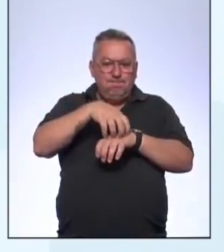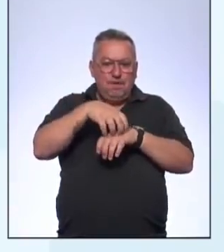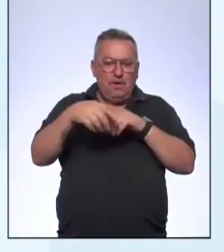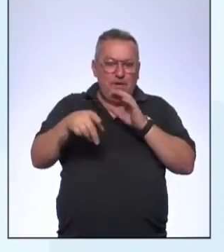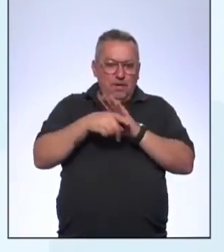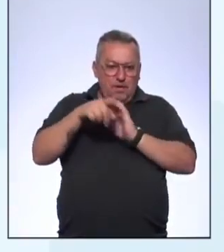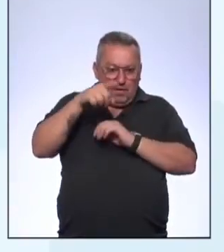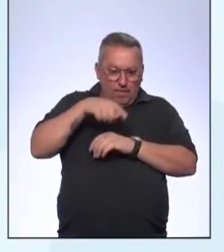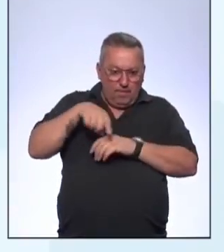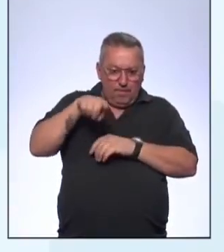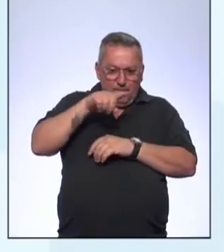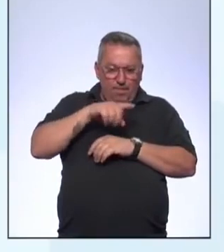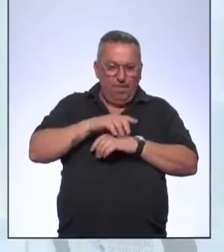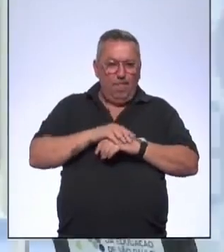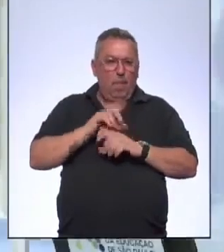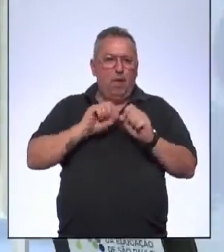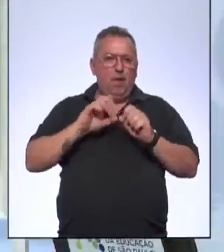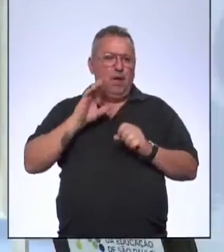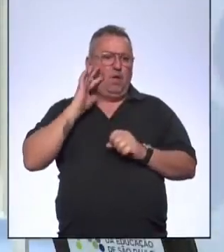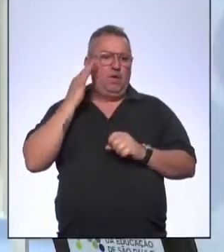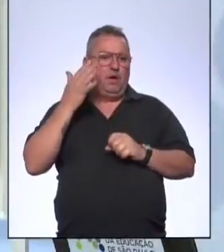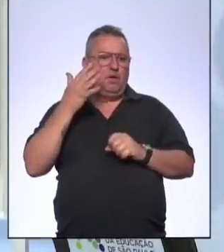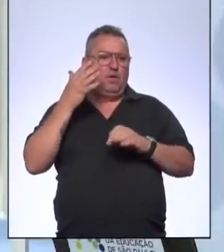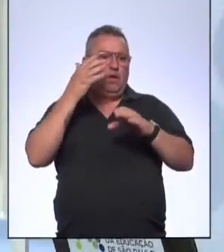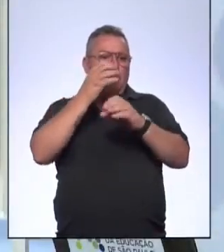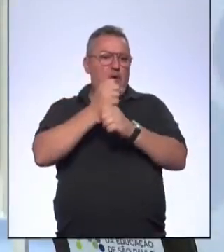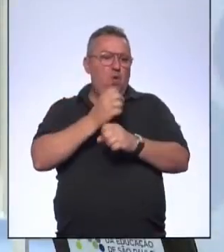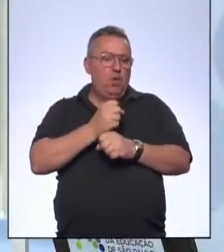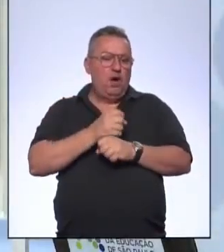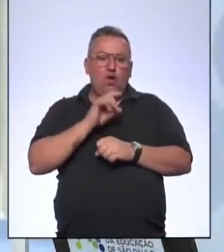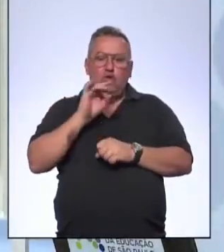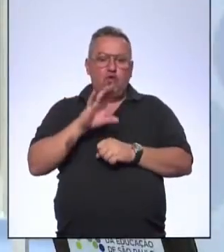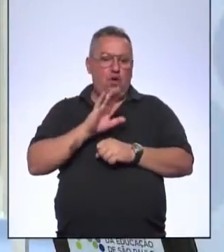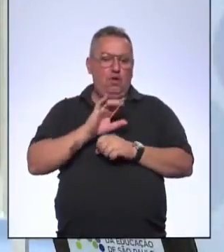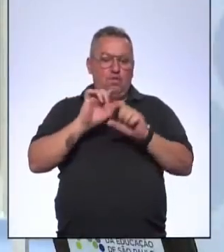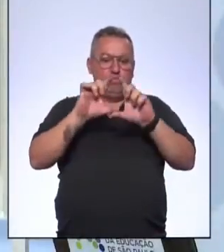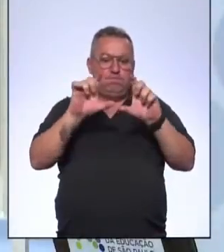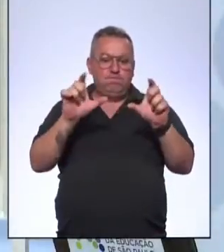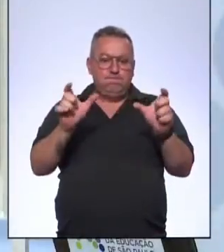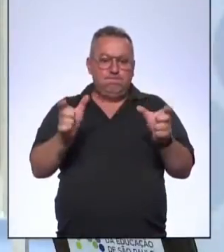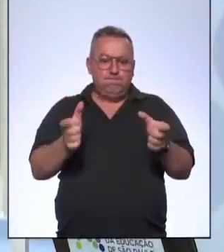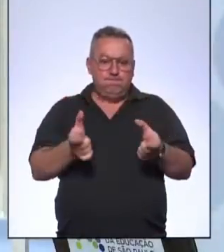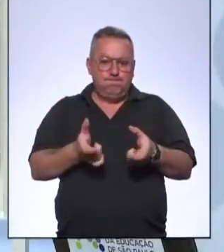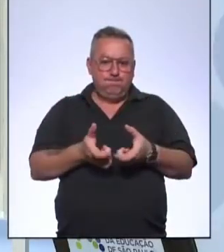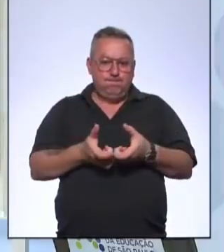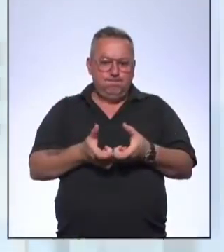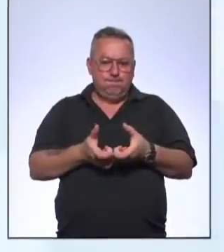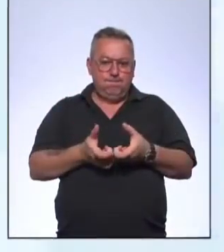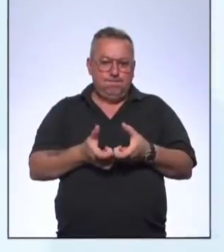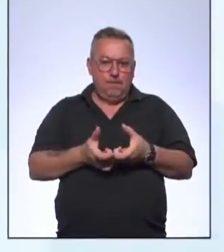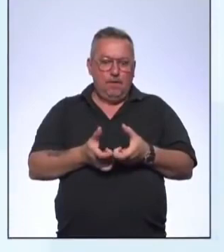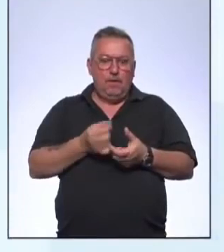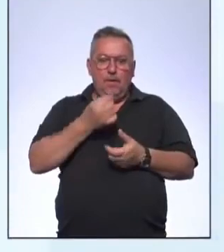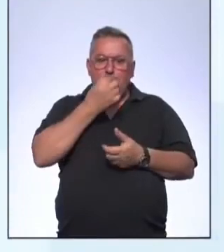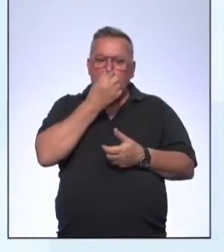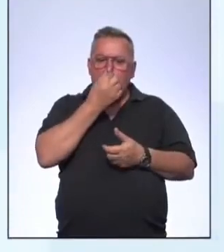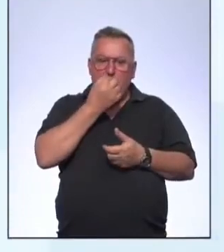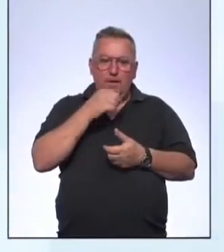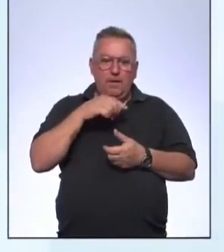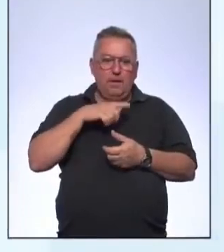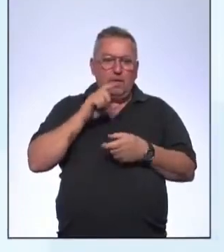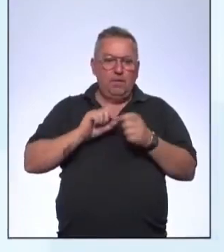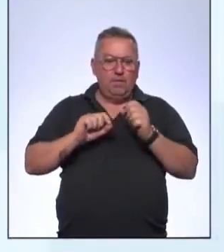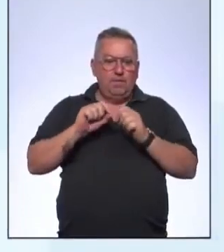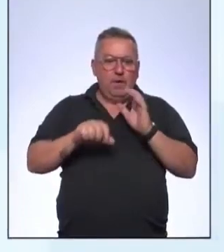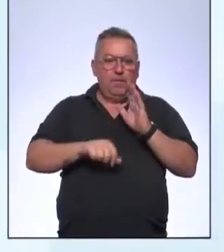circular mais amarela. O que acontece? Eu quero calcular só essa área. Então, pode deixar na tela, nós vamos observar. Então, eu tenho o